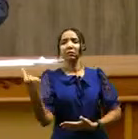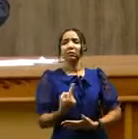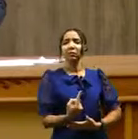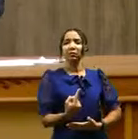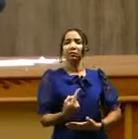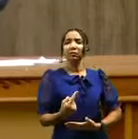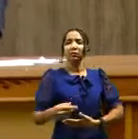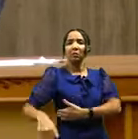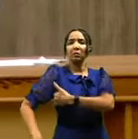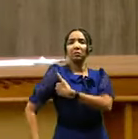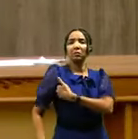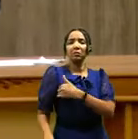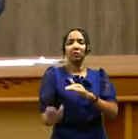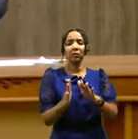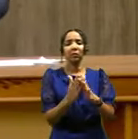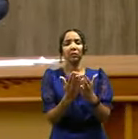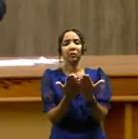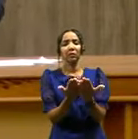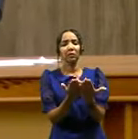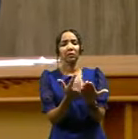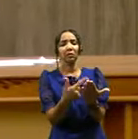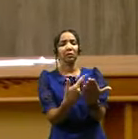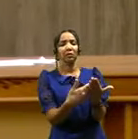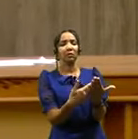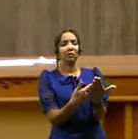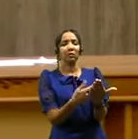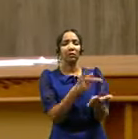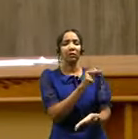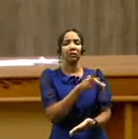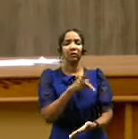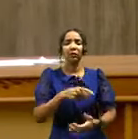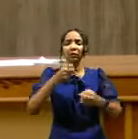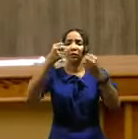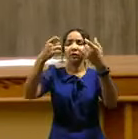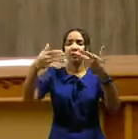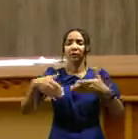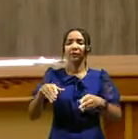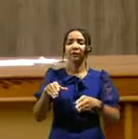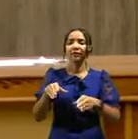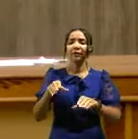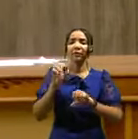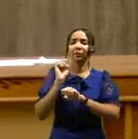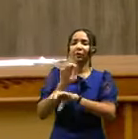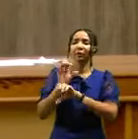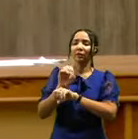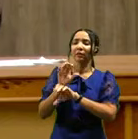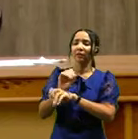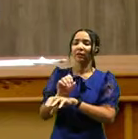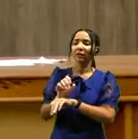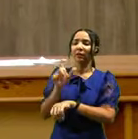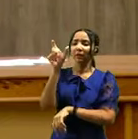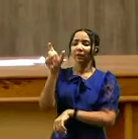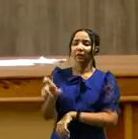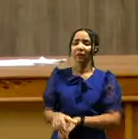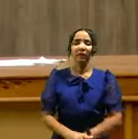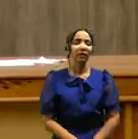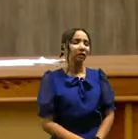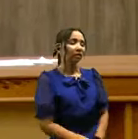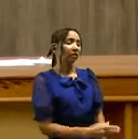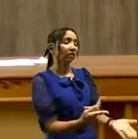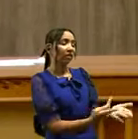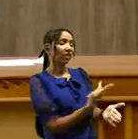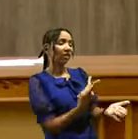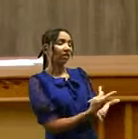professor já senta meus irmãos na nossa escola eu já vi um erro aí irmão é cheio